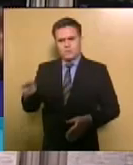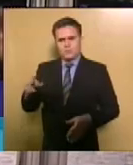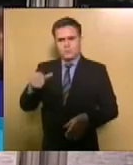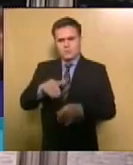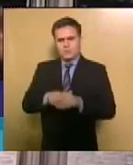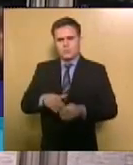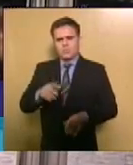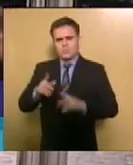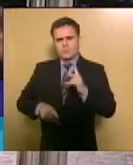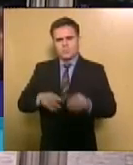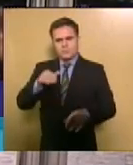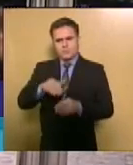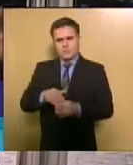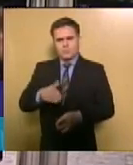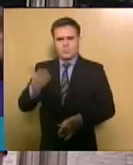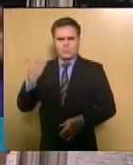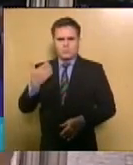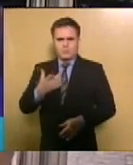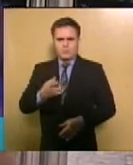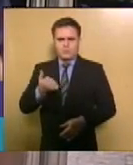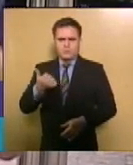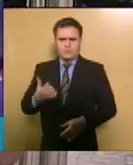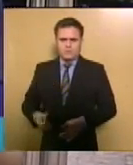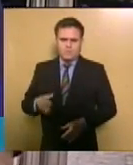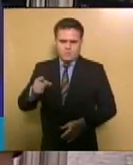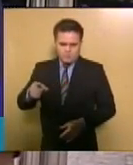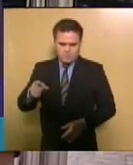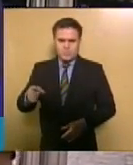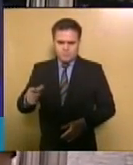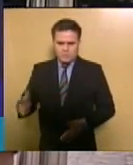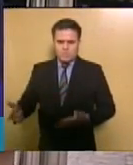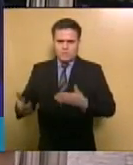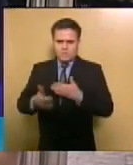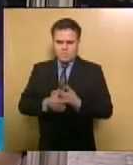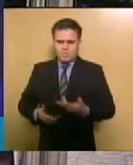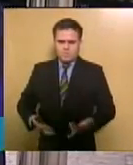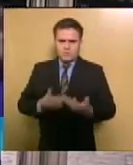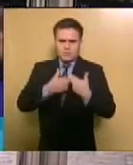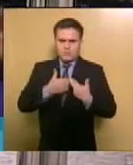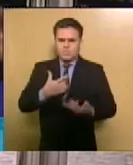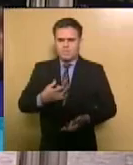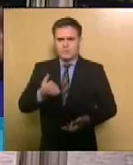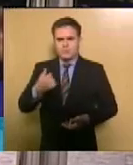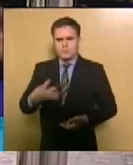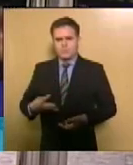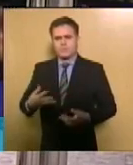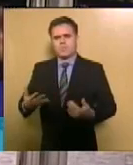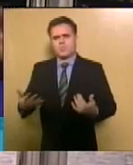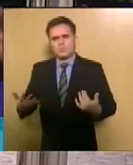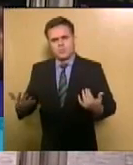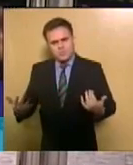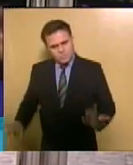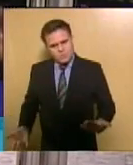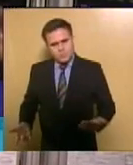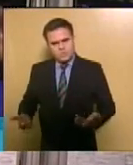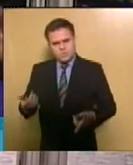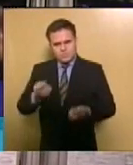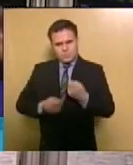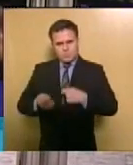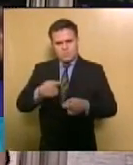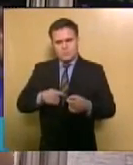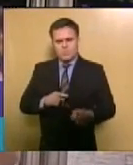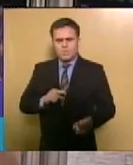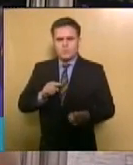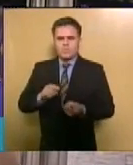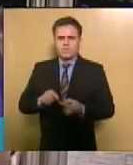os eleitores lá em 2016 para que você assumisse 2014 assumisse a gestão era